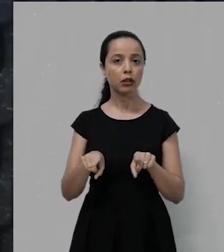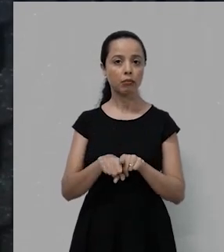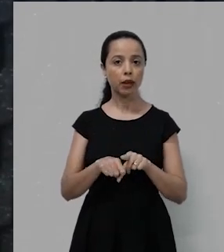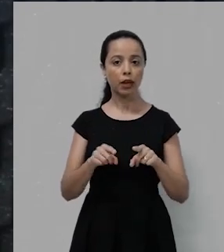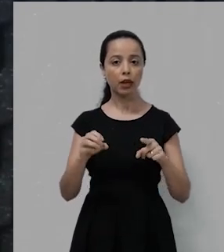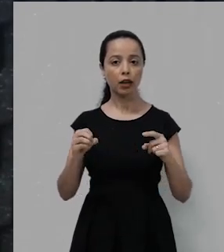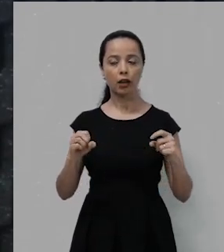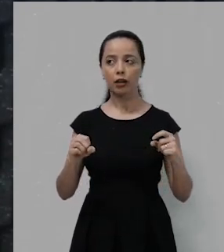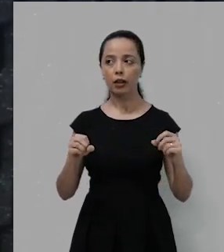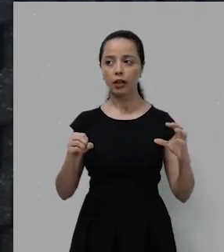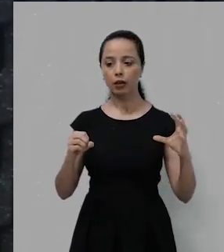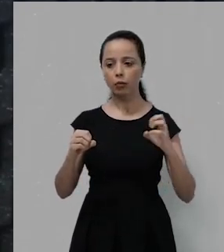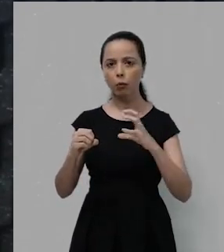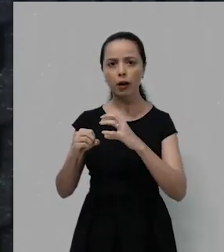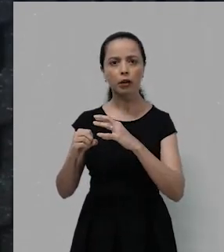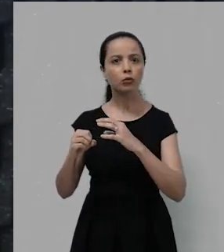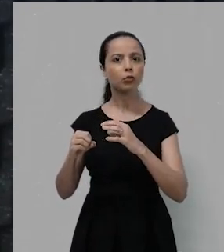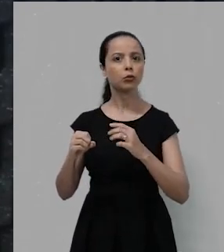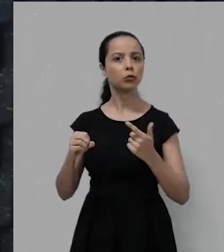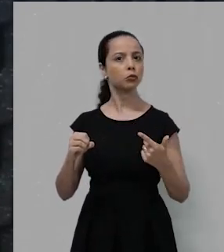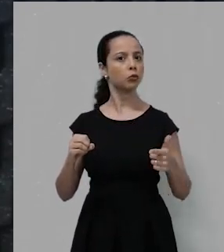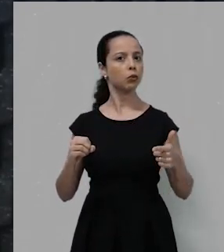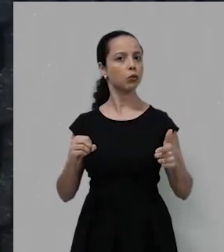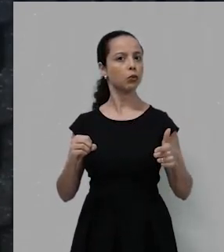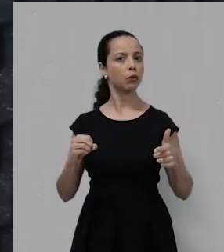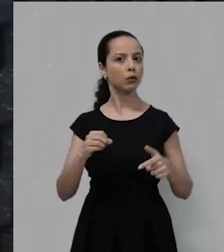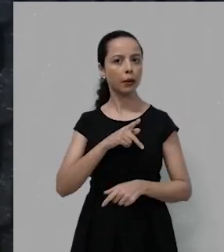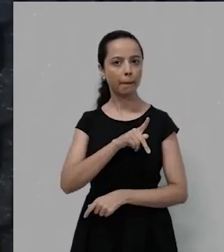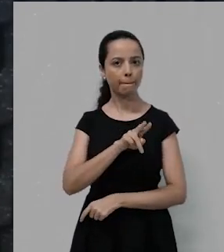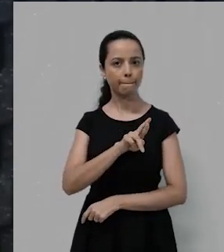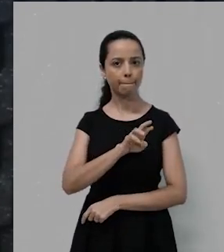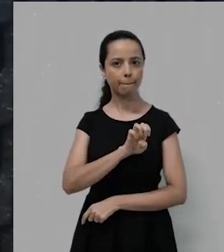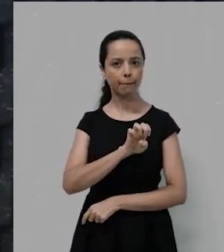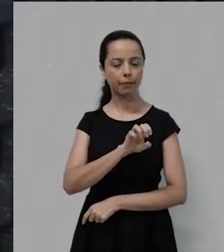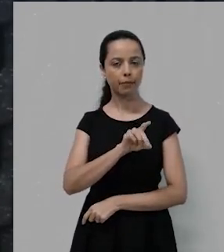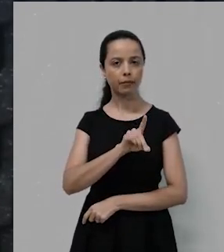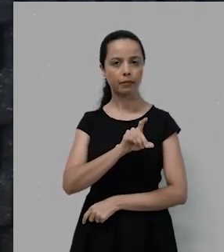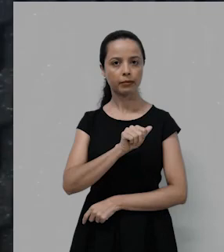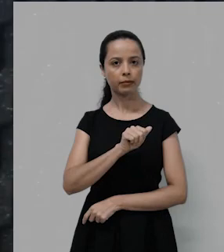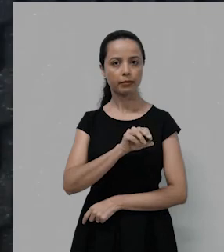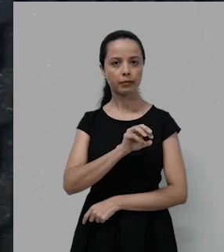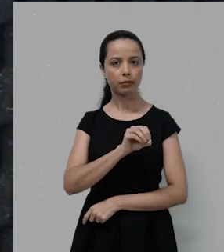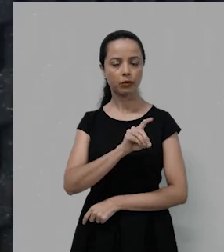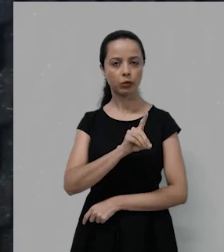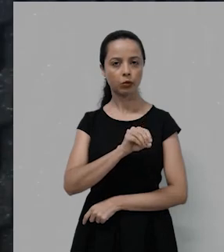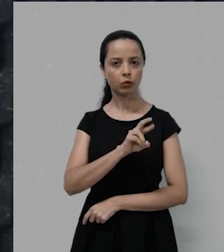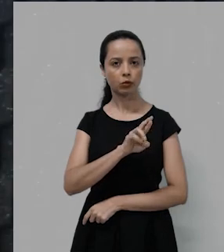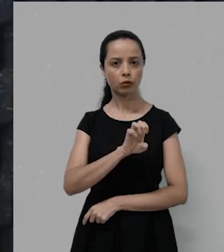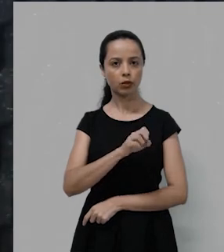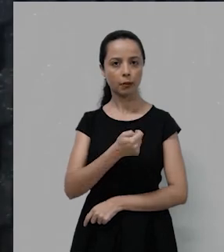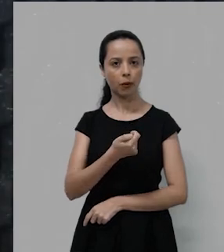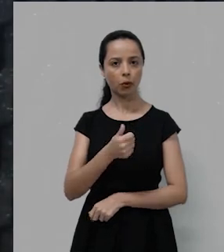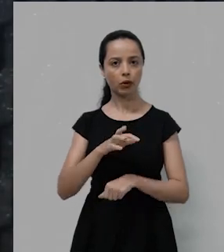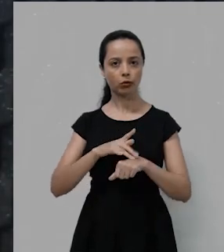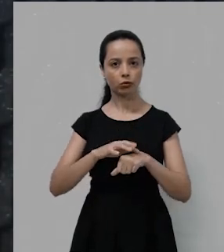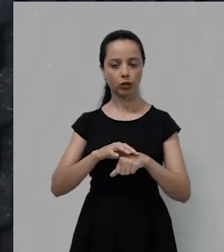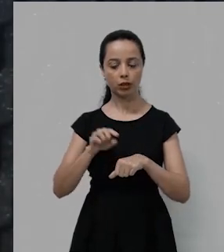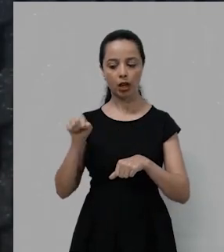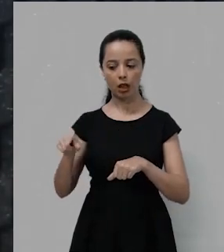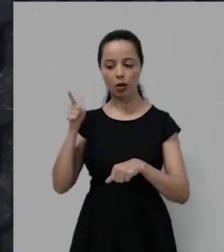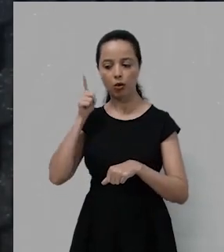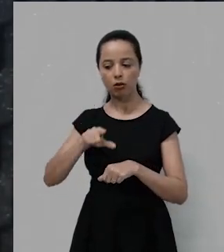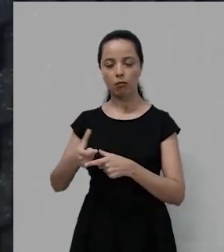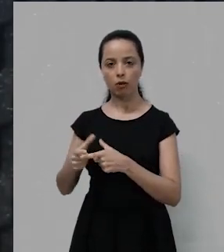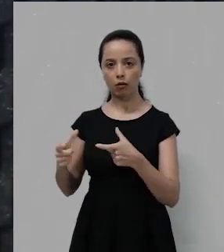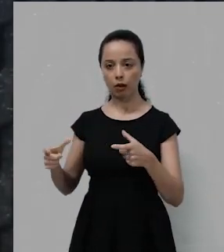predadores, quando tem poucas doenças, né, eles têm essas condições de crescer indefinidamente. Então, nós de cara já temos